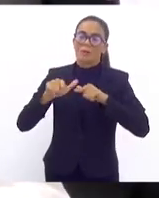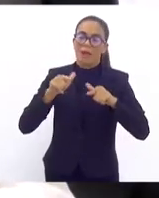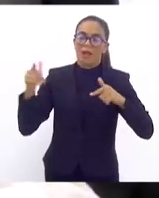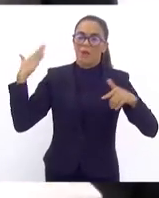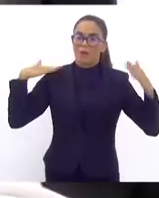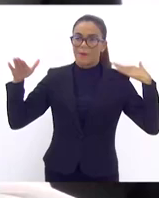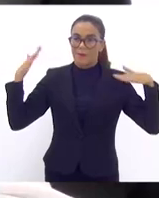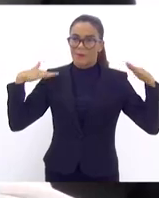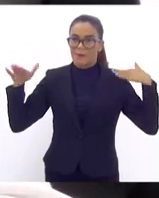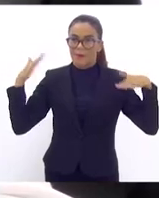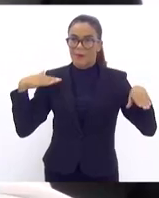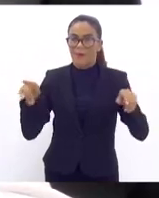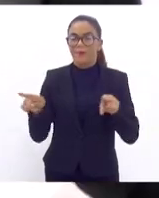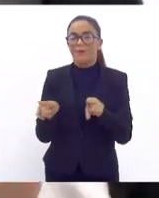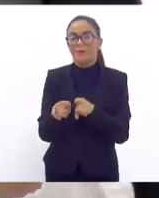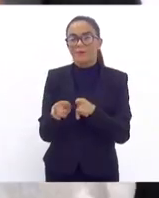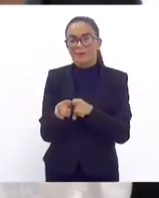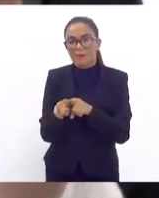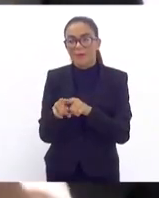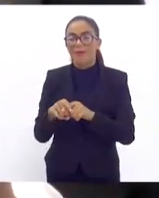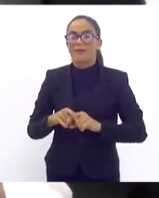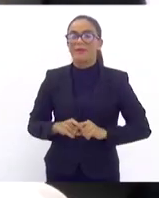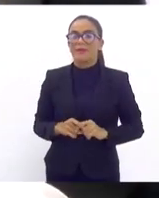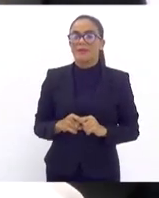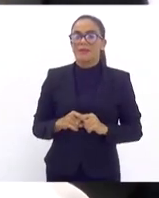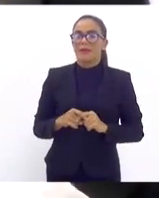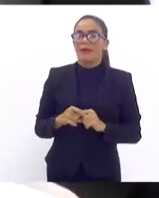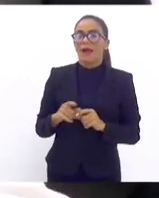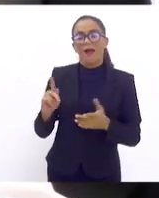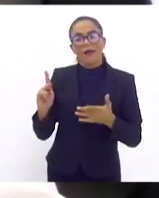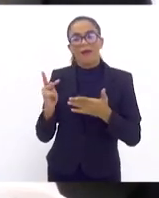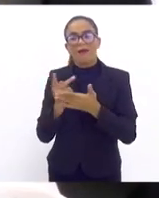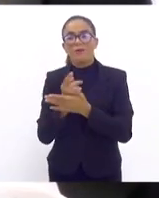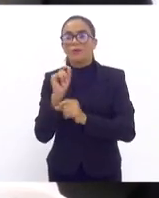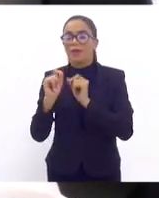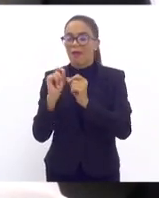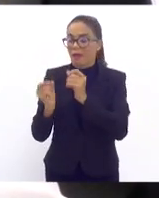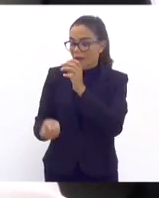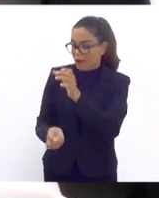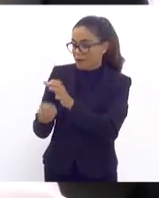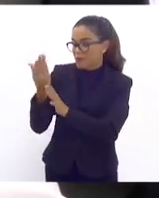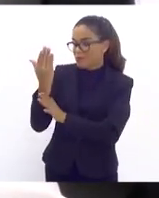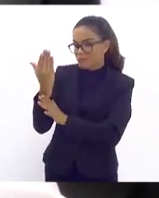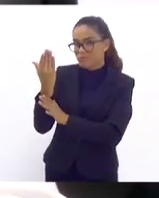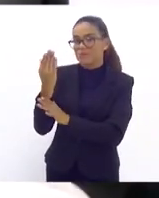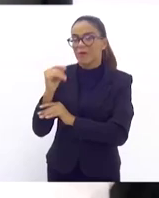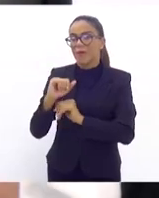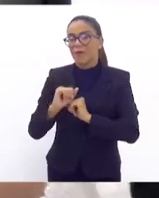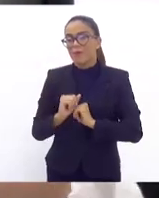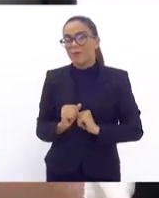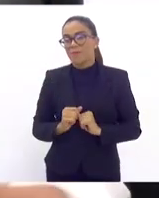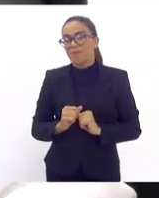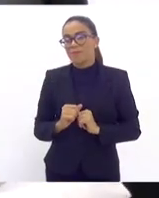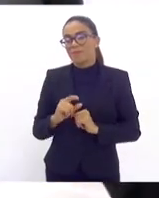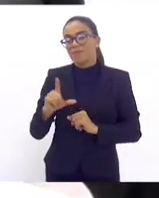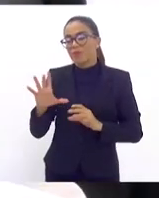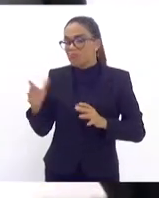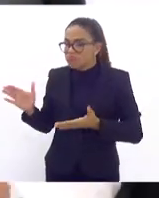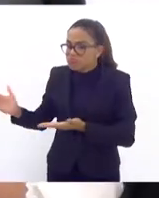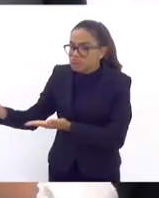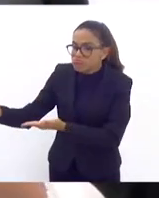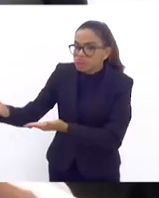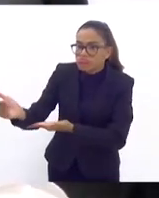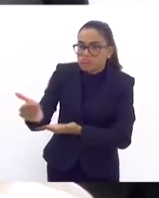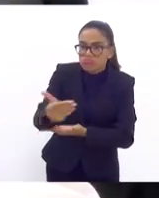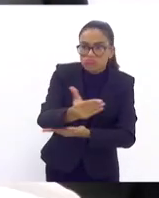da Academia, foi resultado... resultou, não é, na construção de um apanhado, não é, de